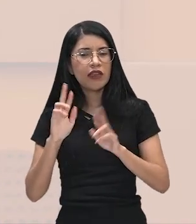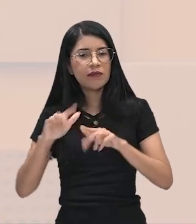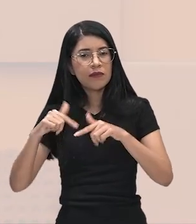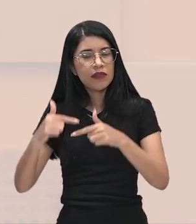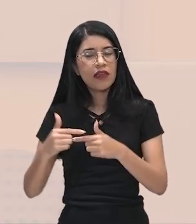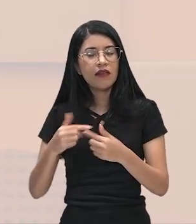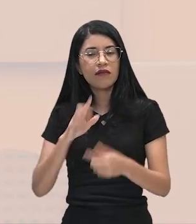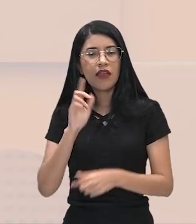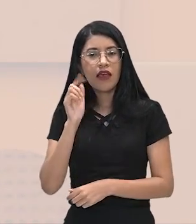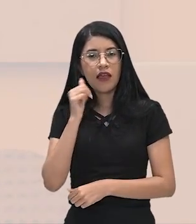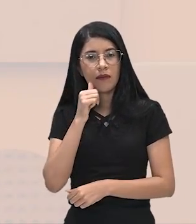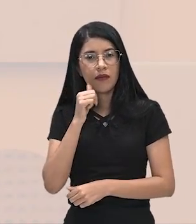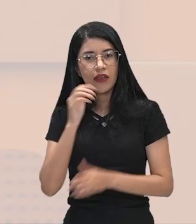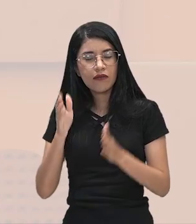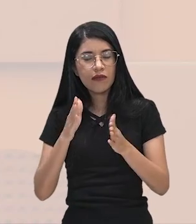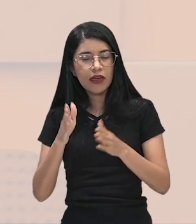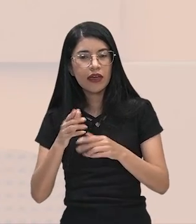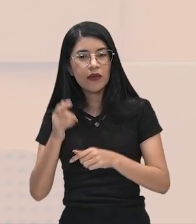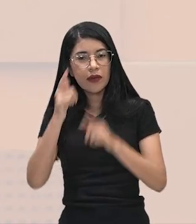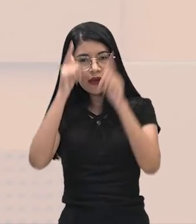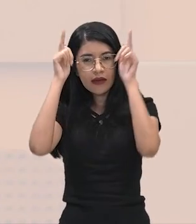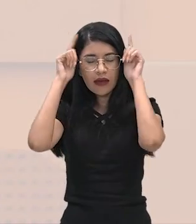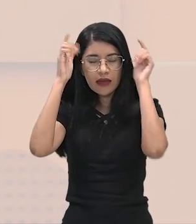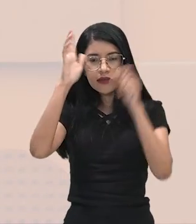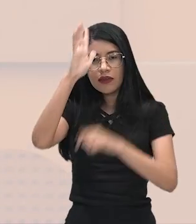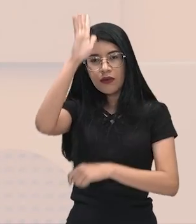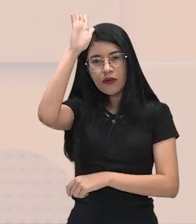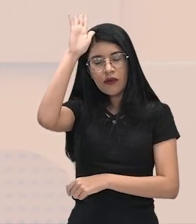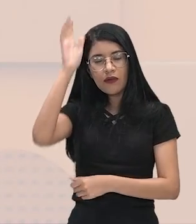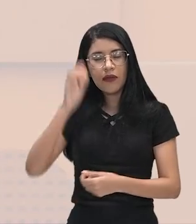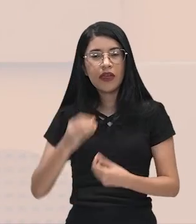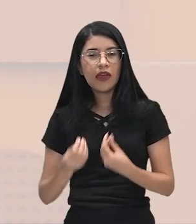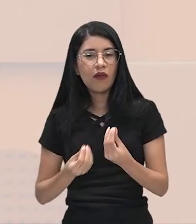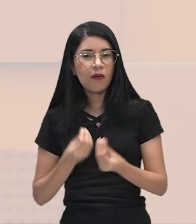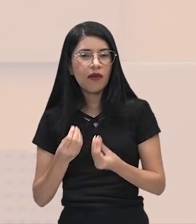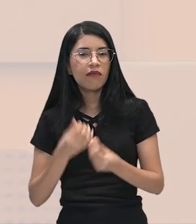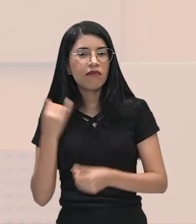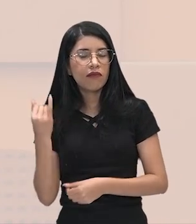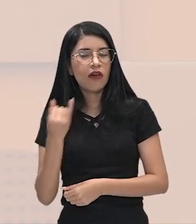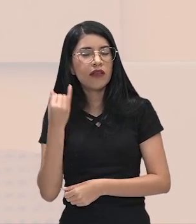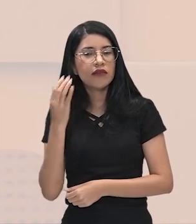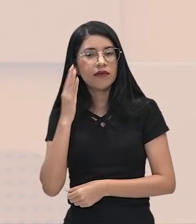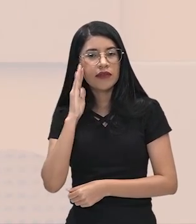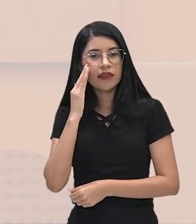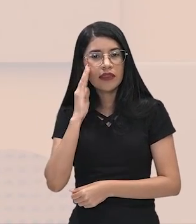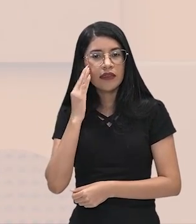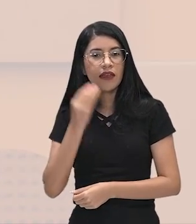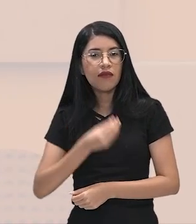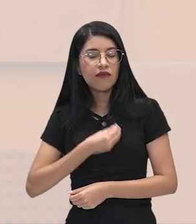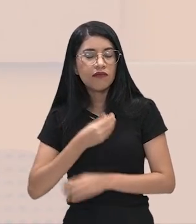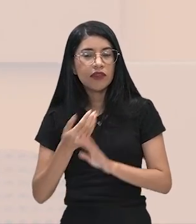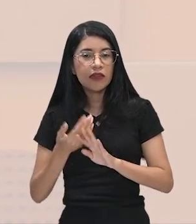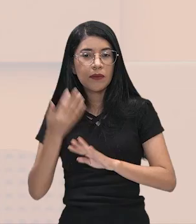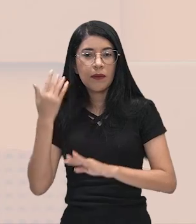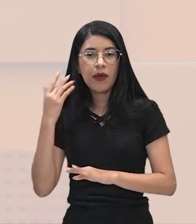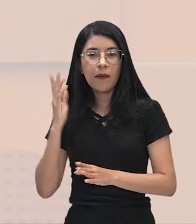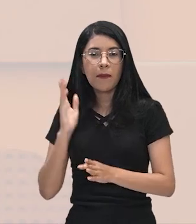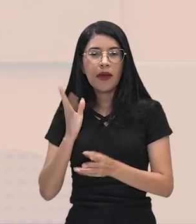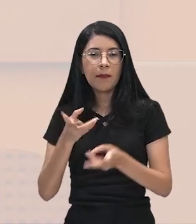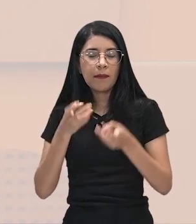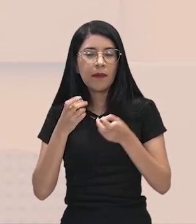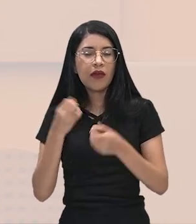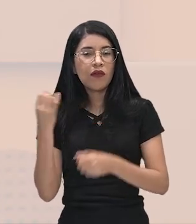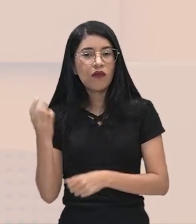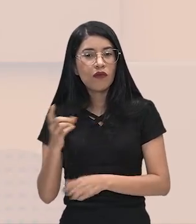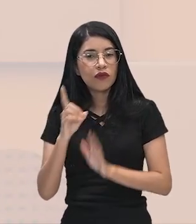dessa mulher no período da Grécia e Roma e o quanto é importante a gente entender isso para reconhecer os direitos e